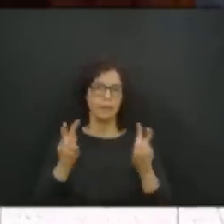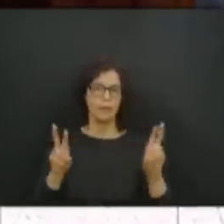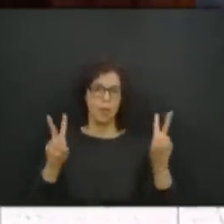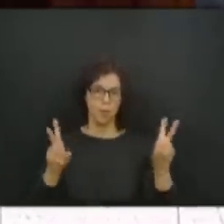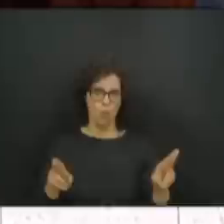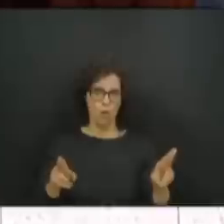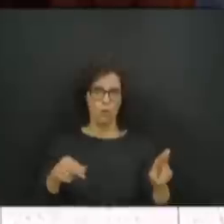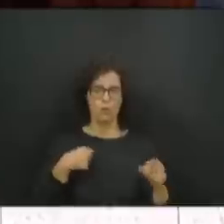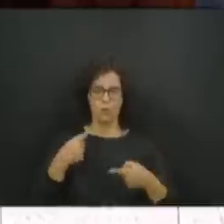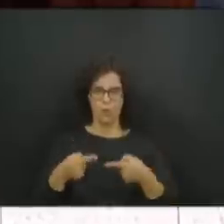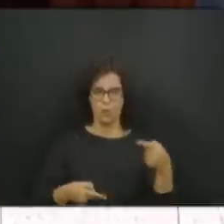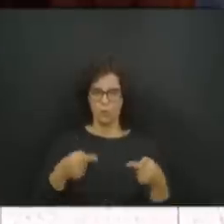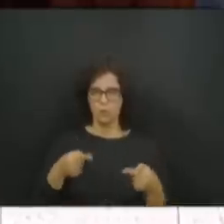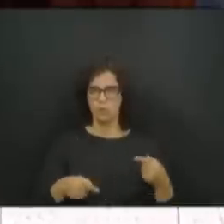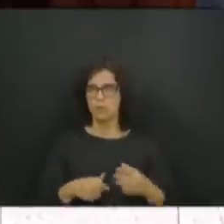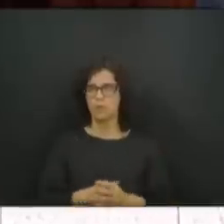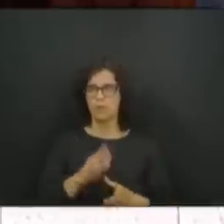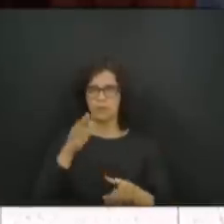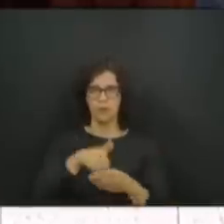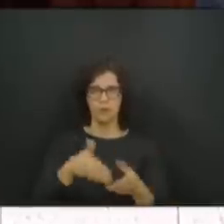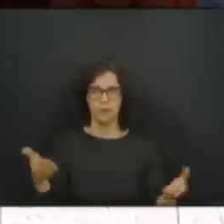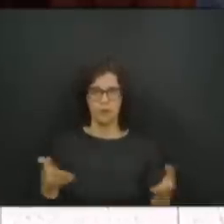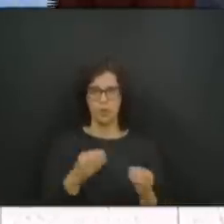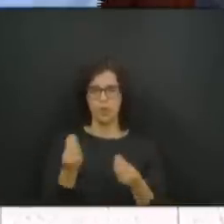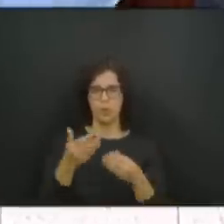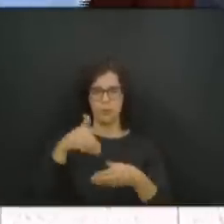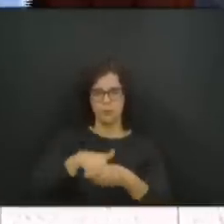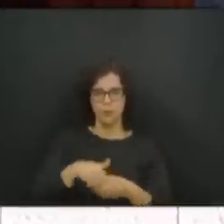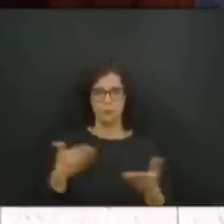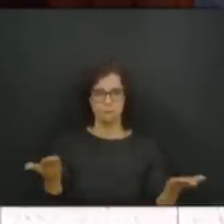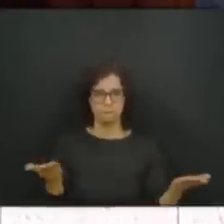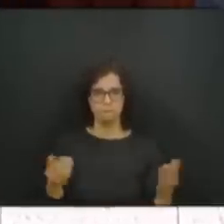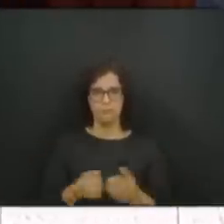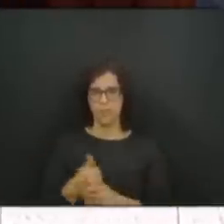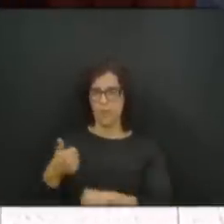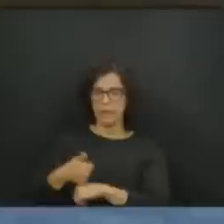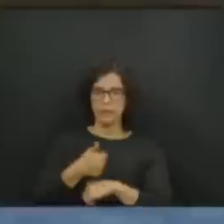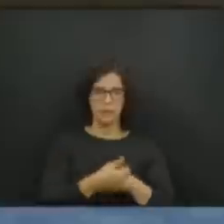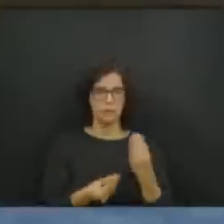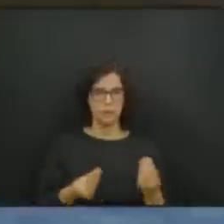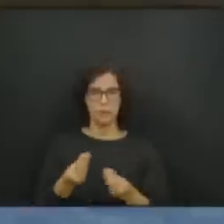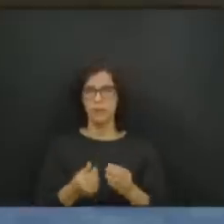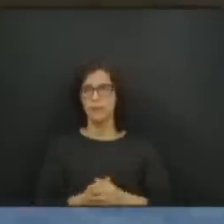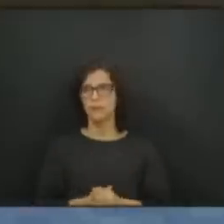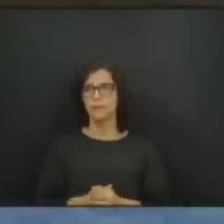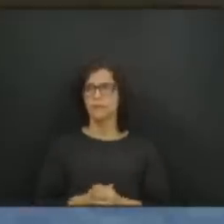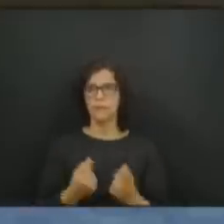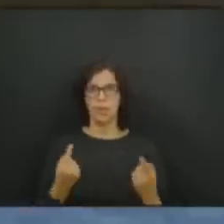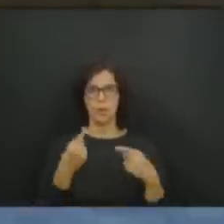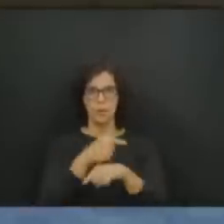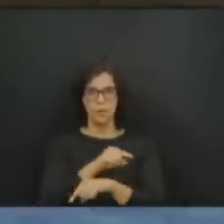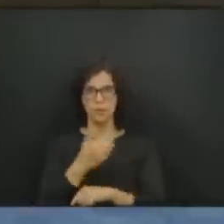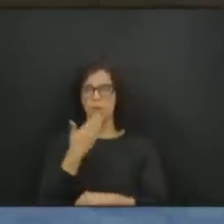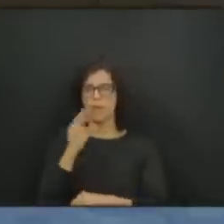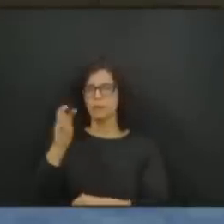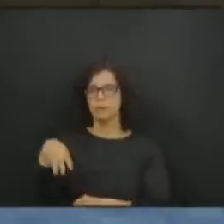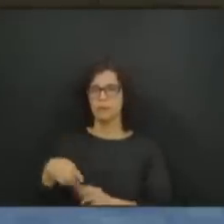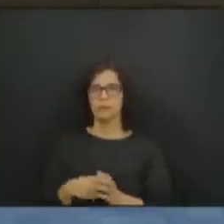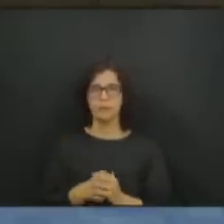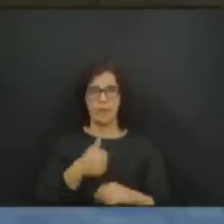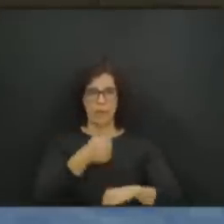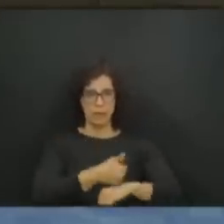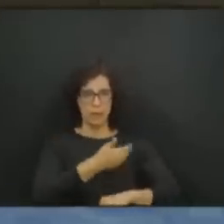matérias correlatas em discussão e votação voltando come caminho votos líderes oposição pede voto favorável